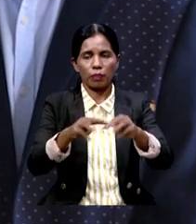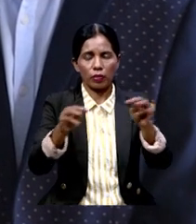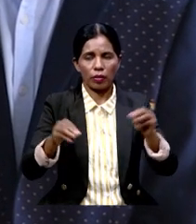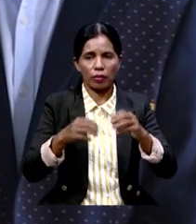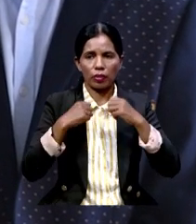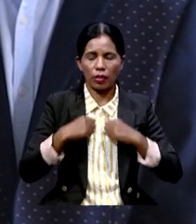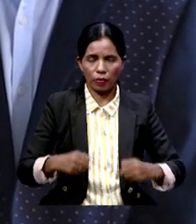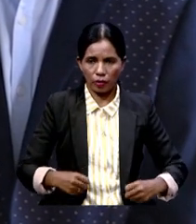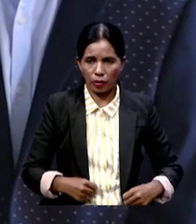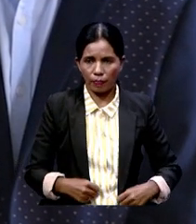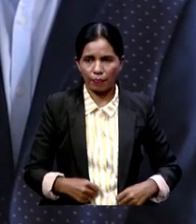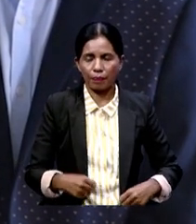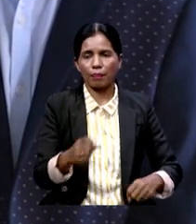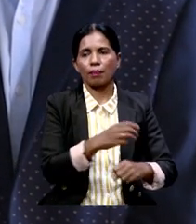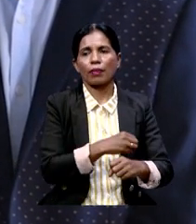Saúde